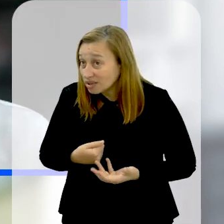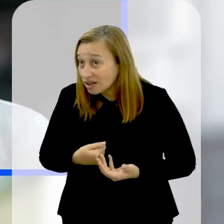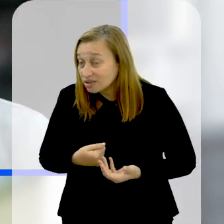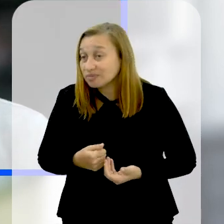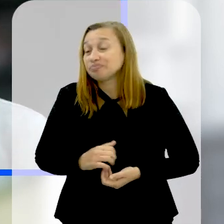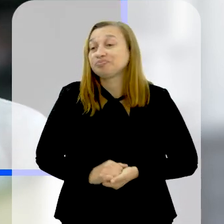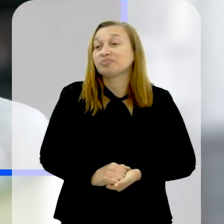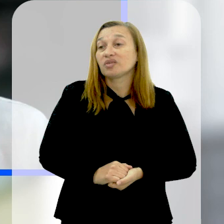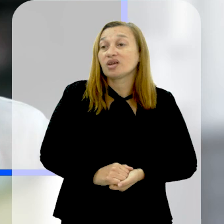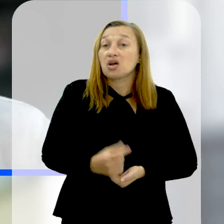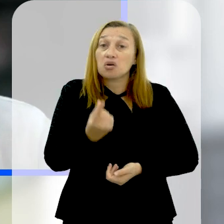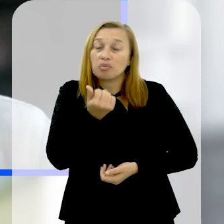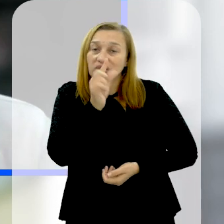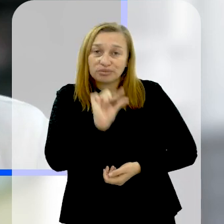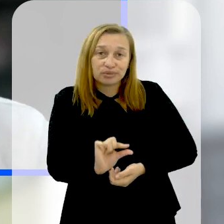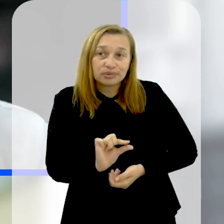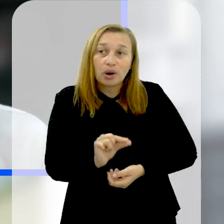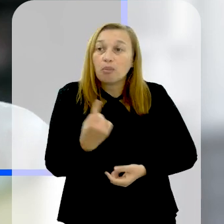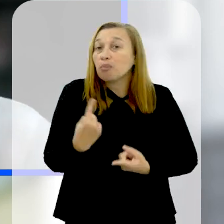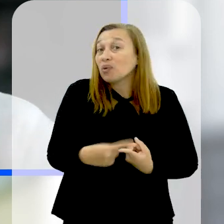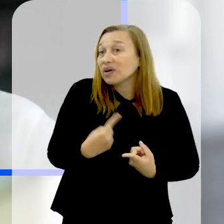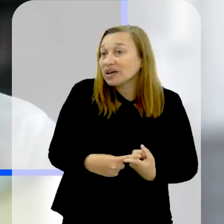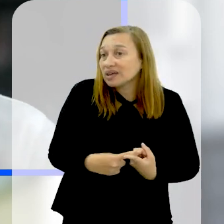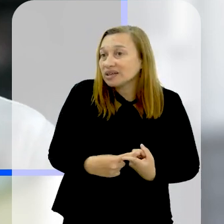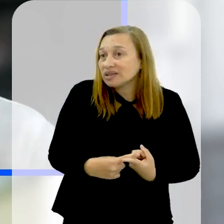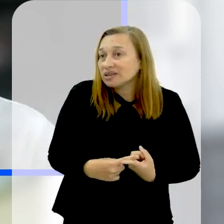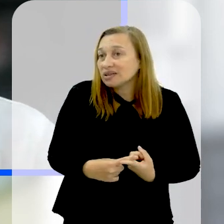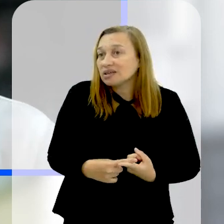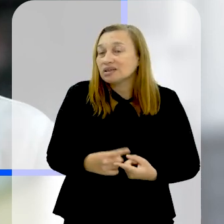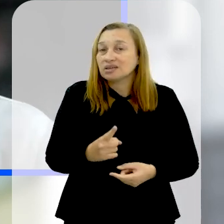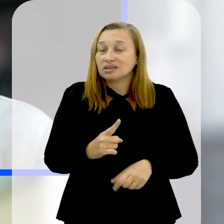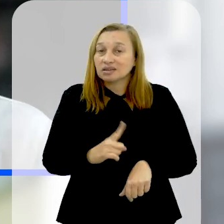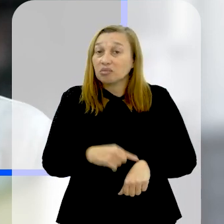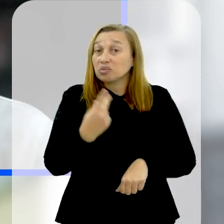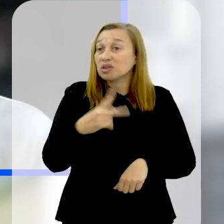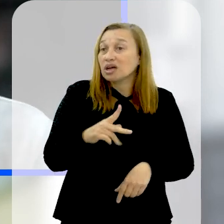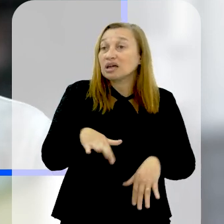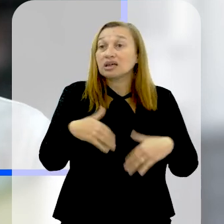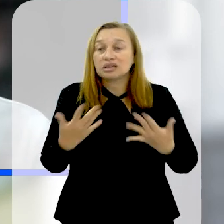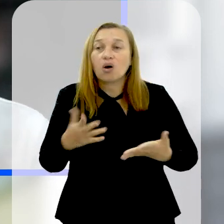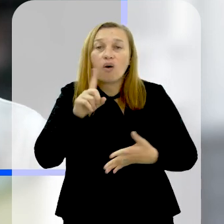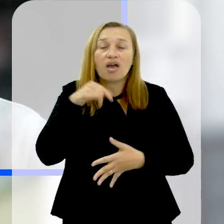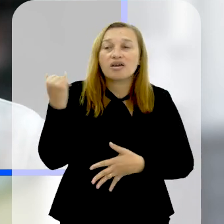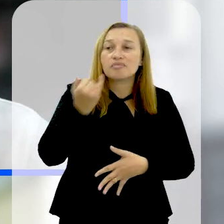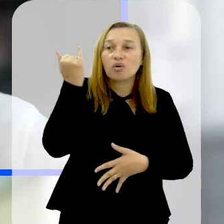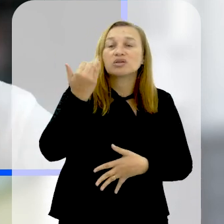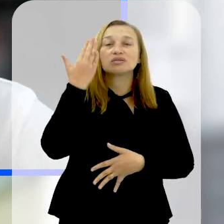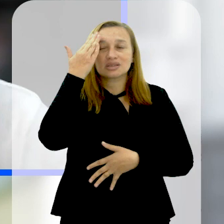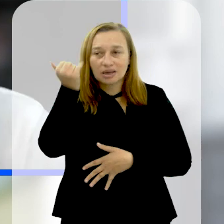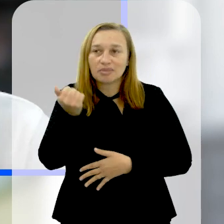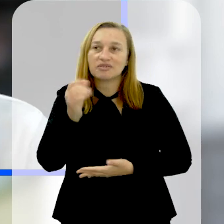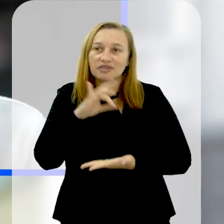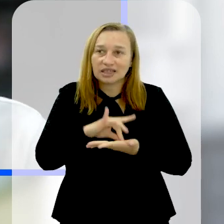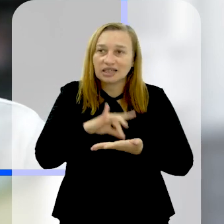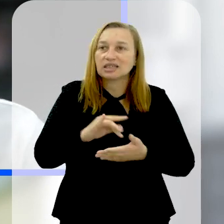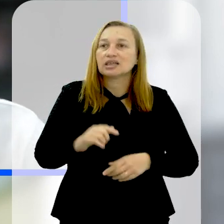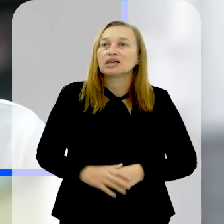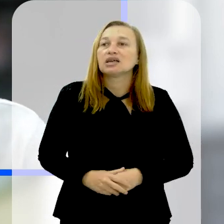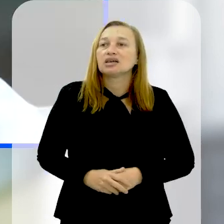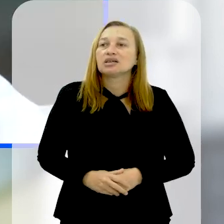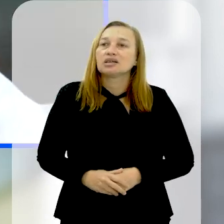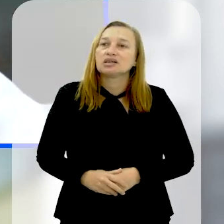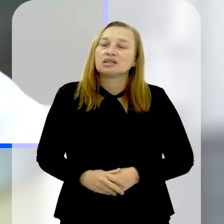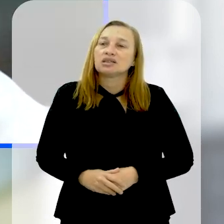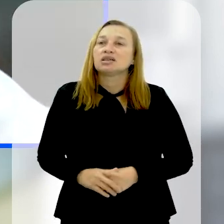qualidade, assim, né? de qualidade, e com preços mais baratos, porque está na época deles. Então é muito importante saber isso